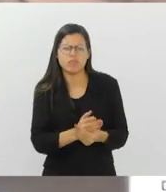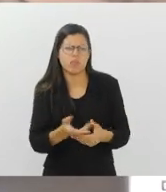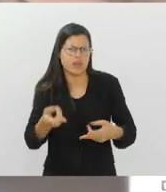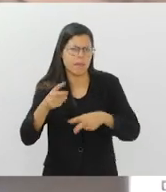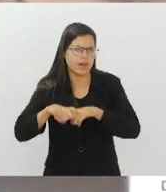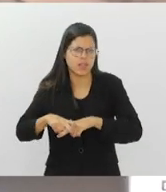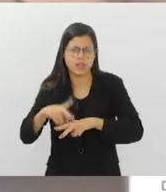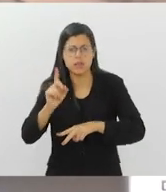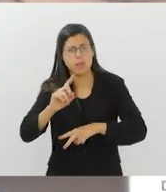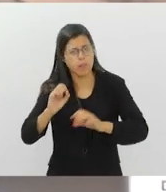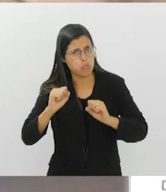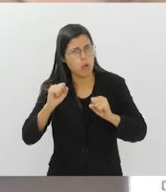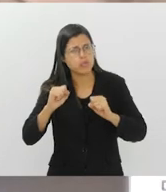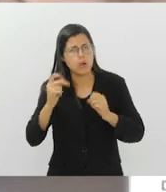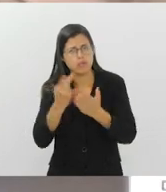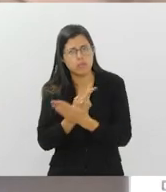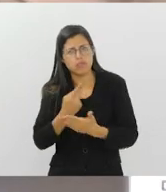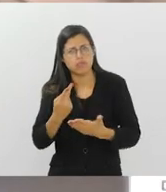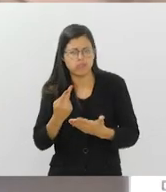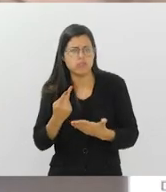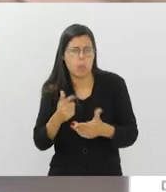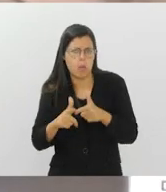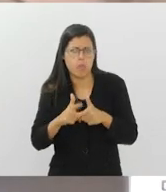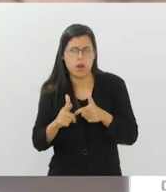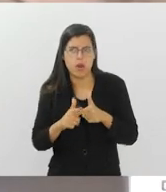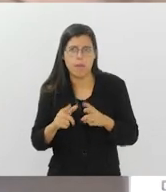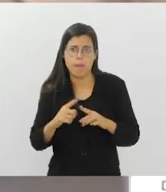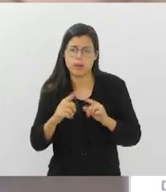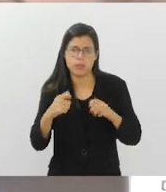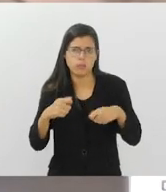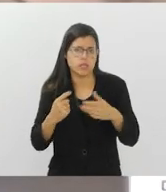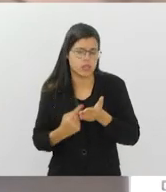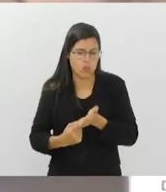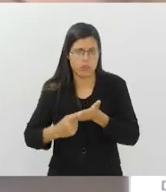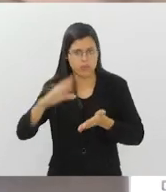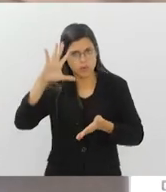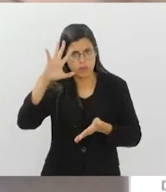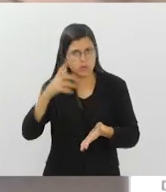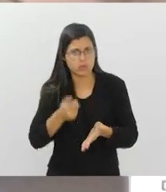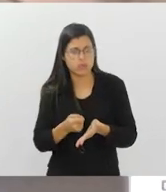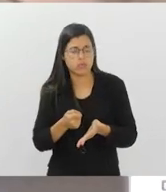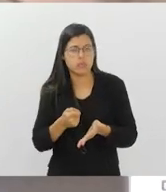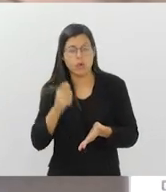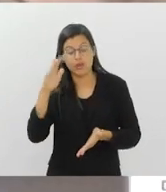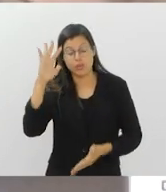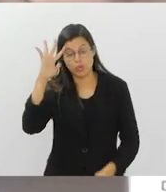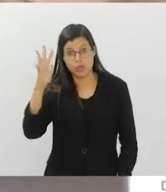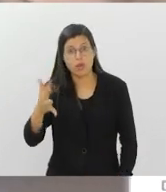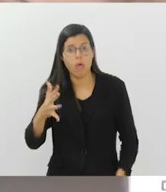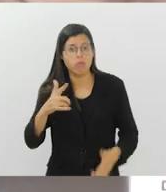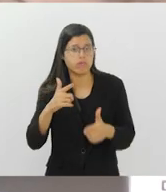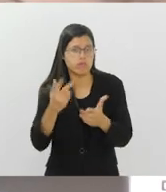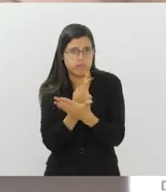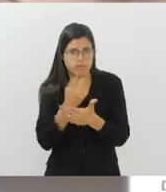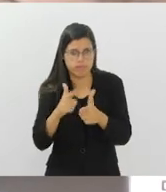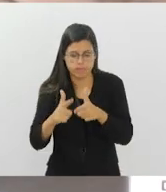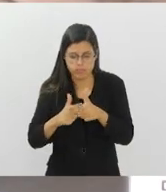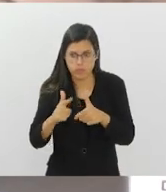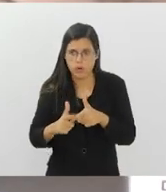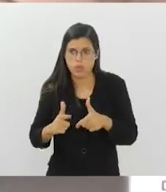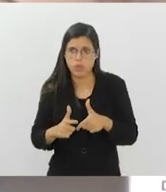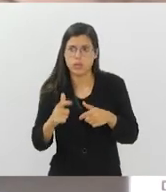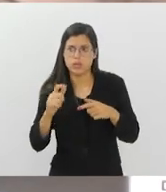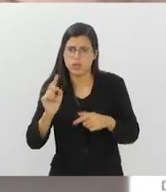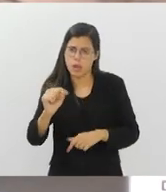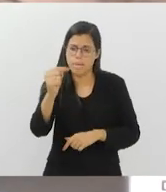pode acontecer um problema. O que eu quero é um compromisso com a solução. Aconteceu um problema. Tá, me passa o dado, você me passa no dia tal, dois dias